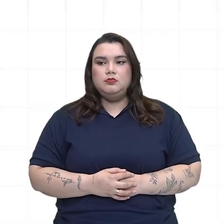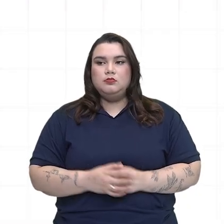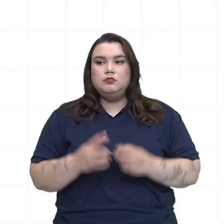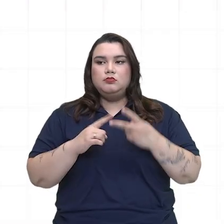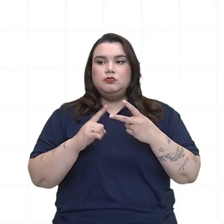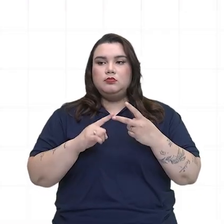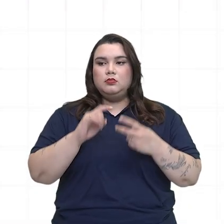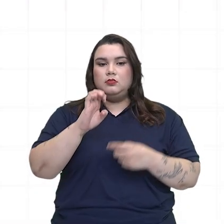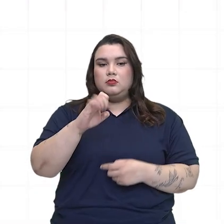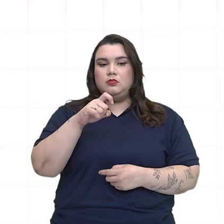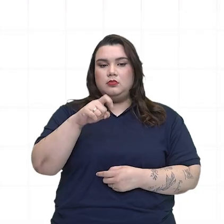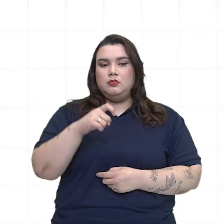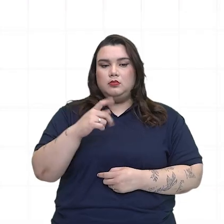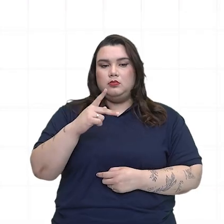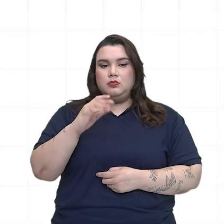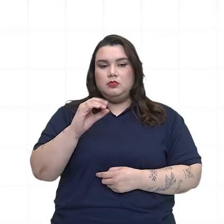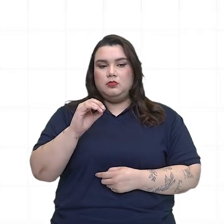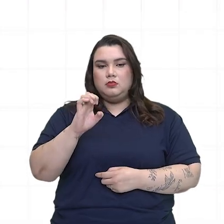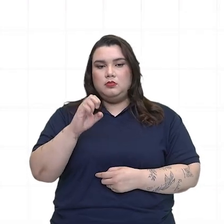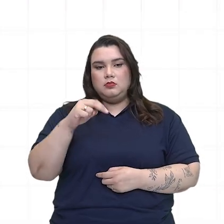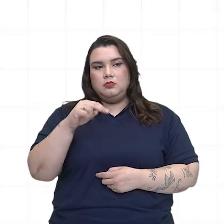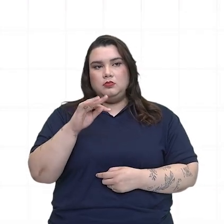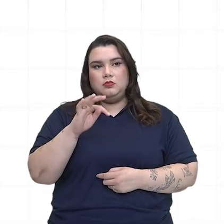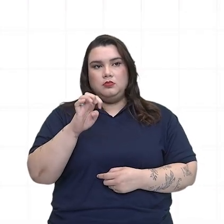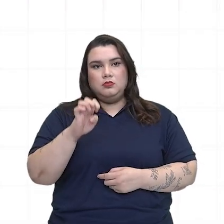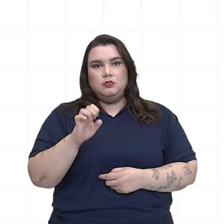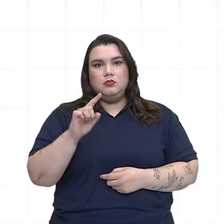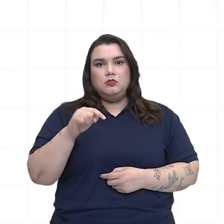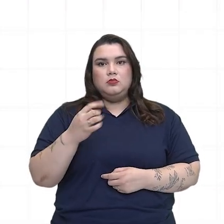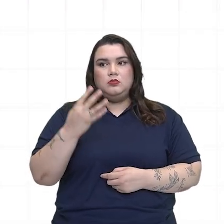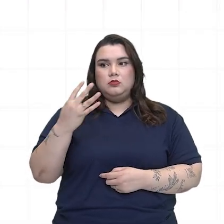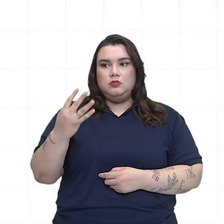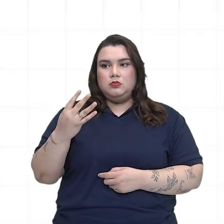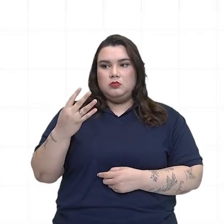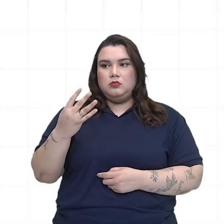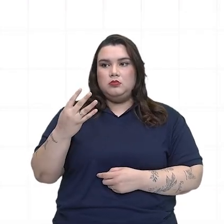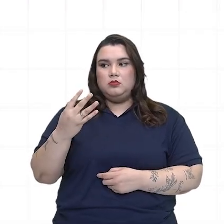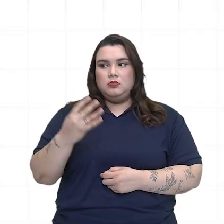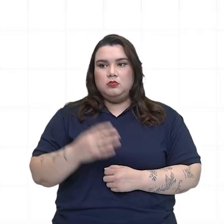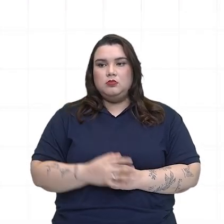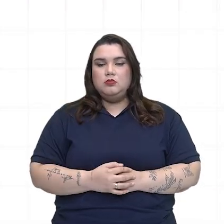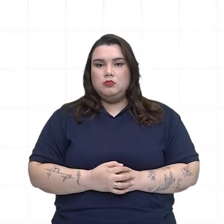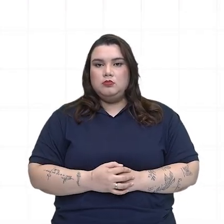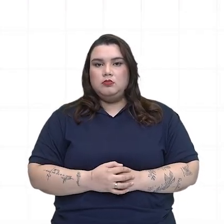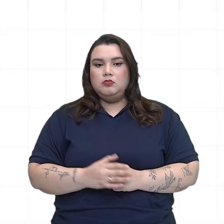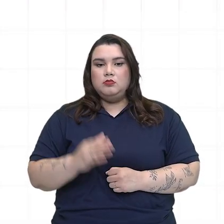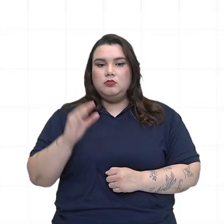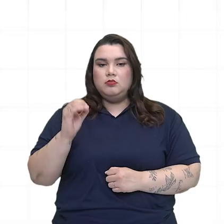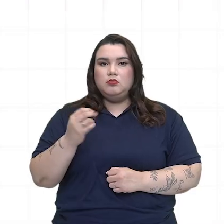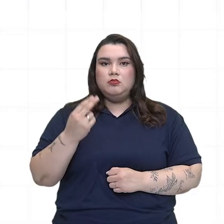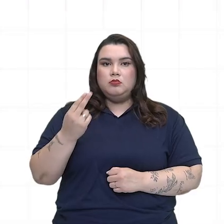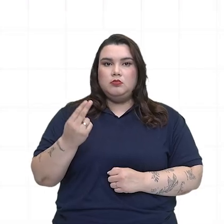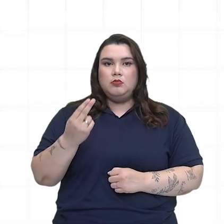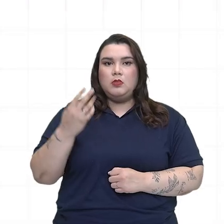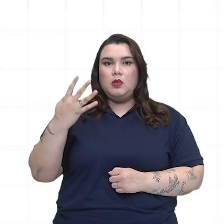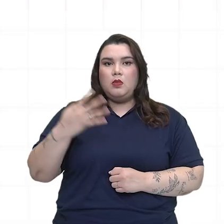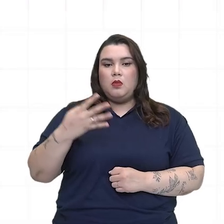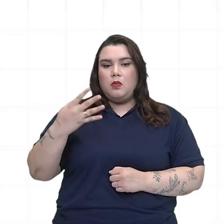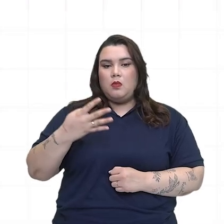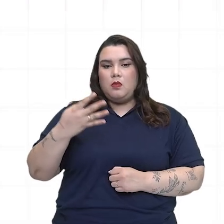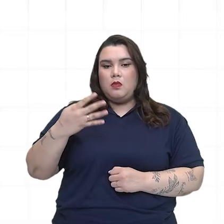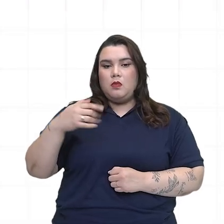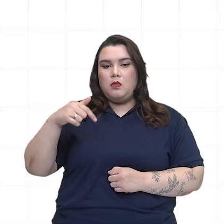Quem é o expoente? O expoente é 4, ou